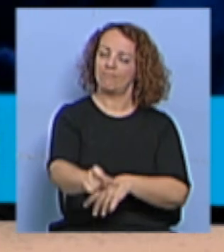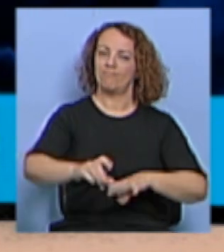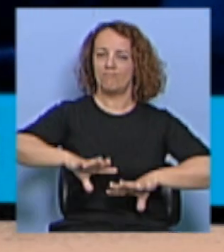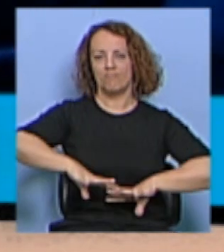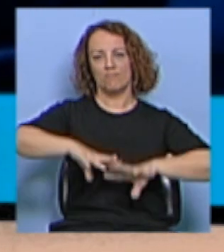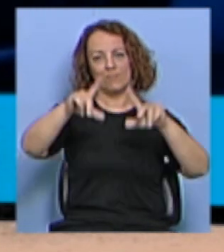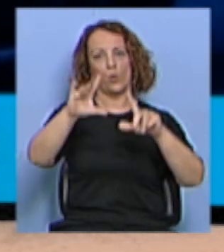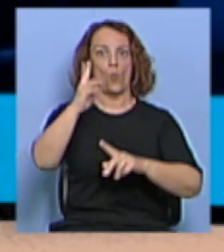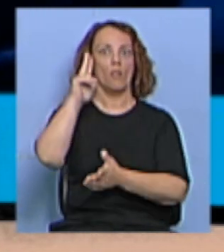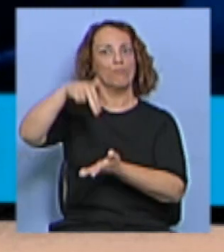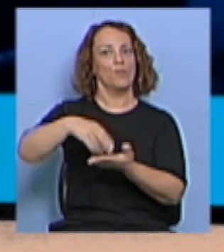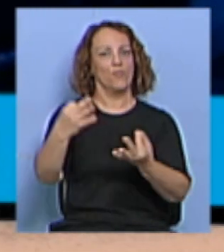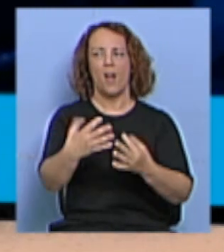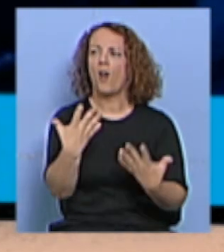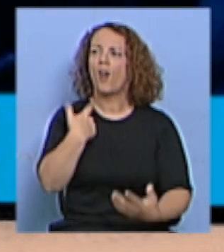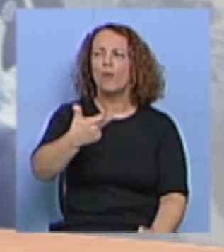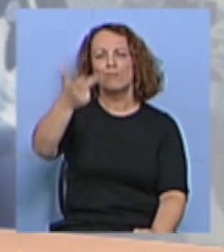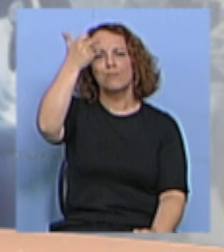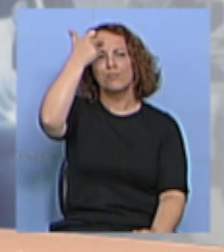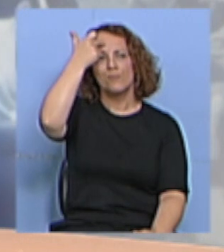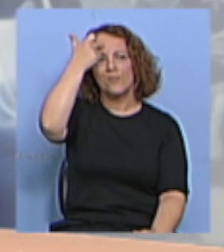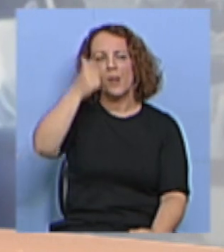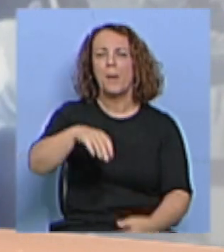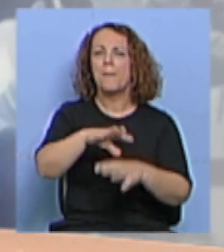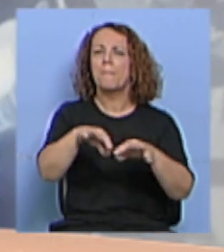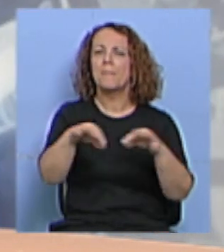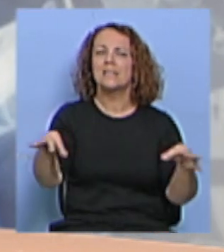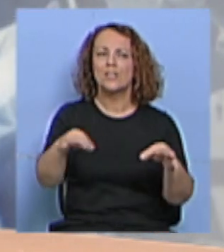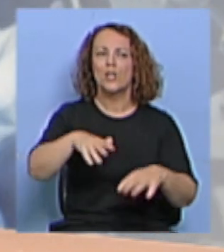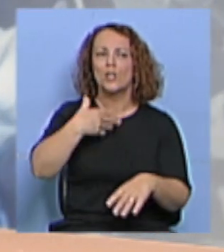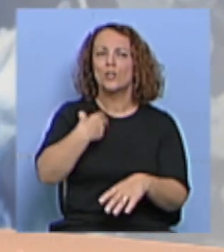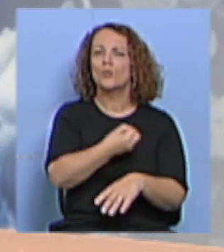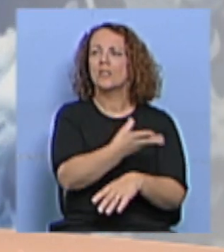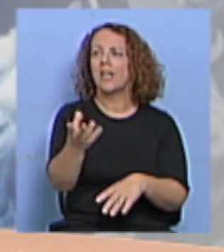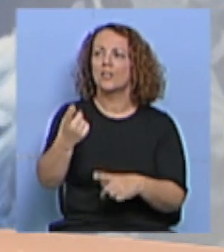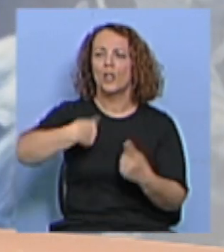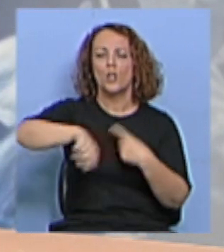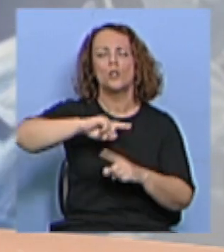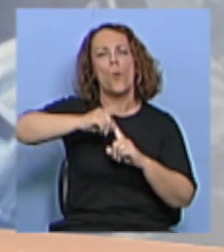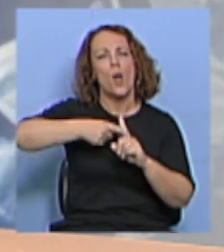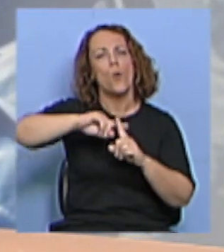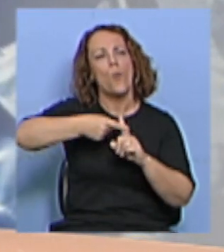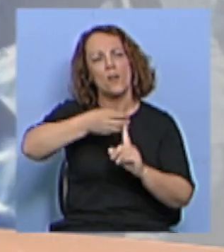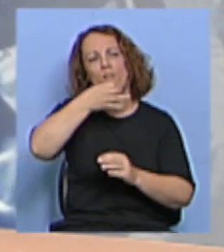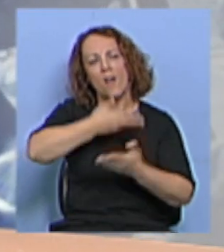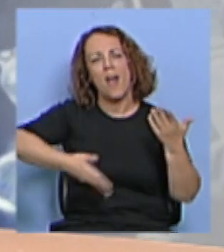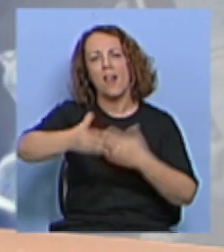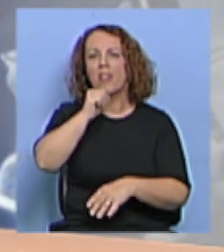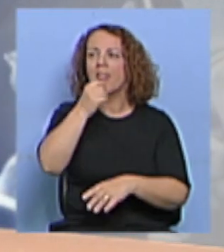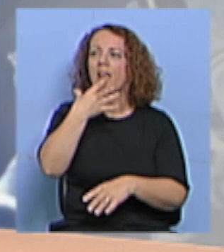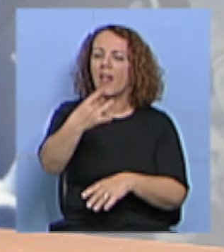tipo de experiências. Estava-me a lembrar agora dos presentes solidários, não é? É uma campanha na qual nós falamos todos os anos, antes do